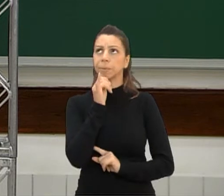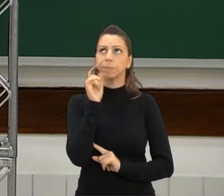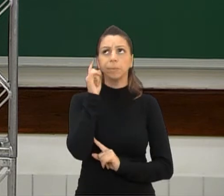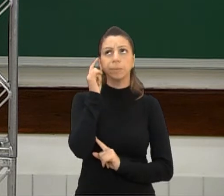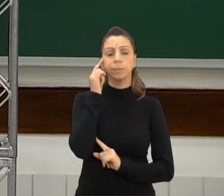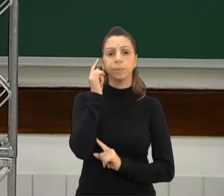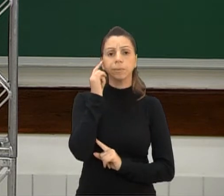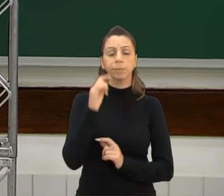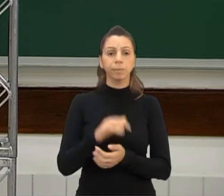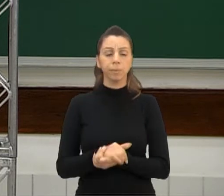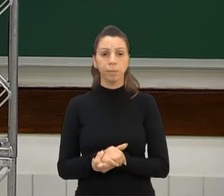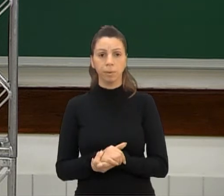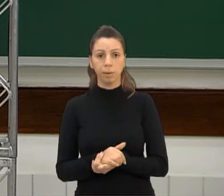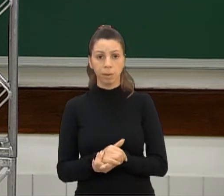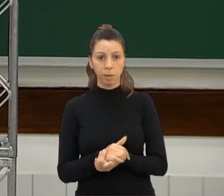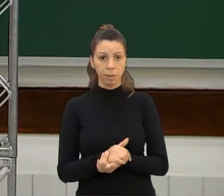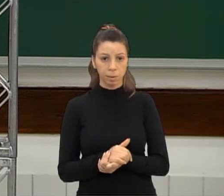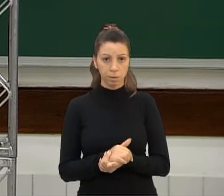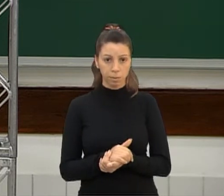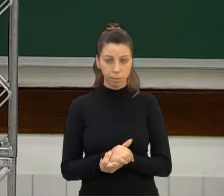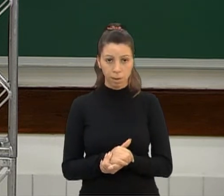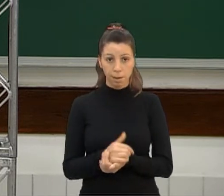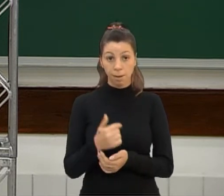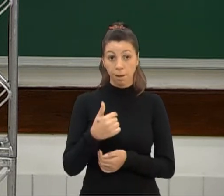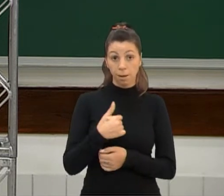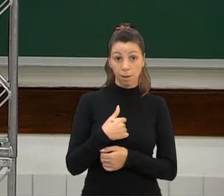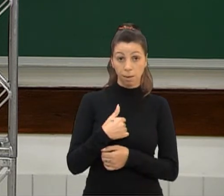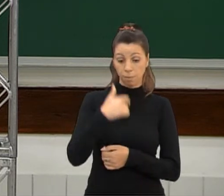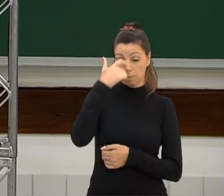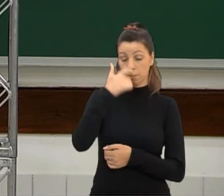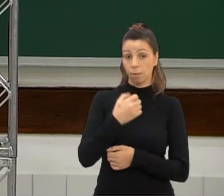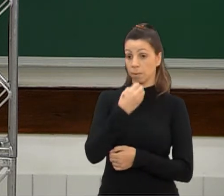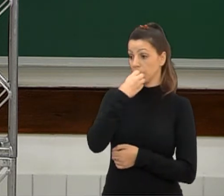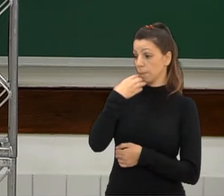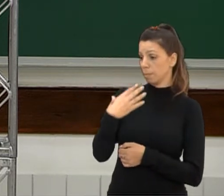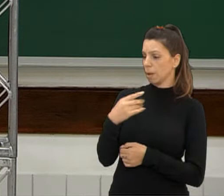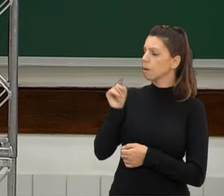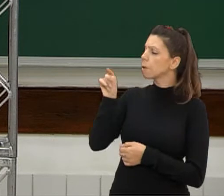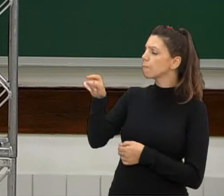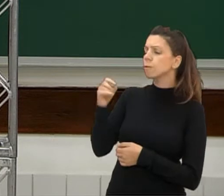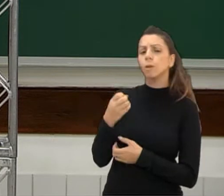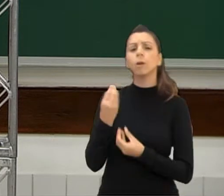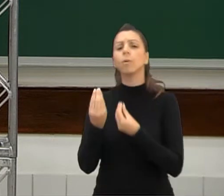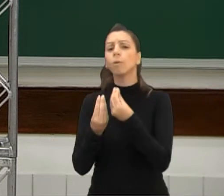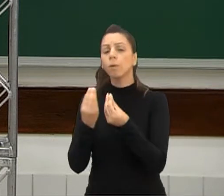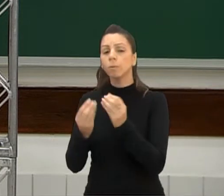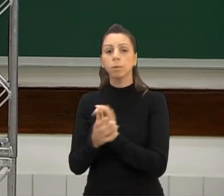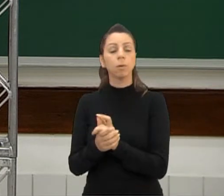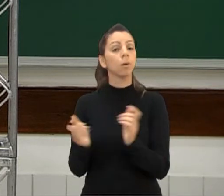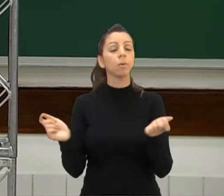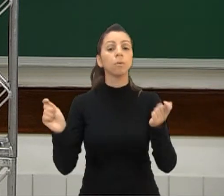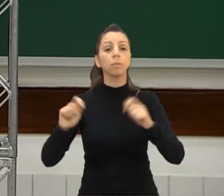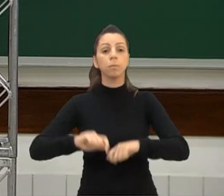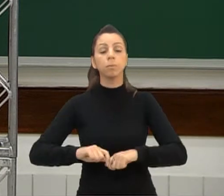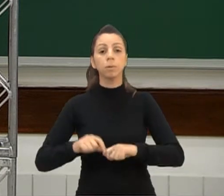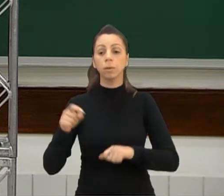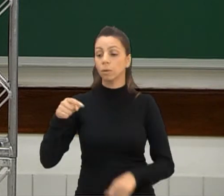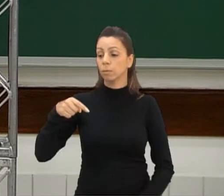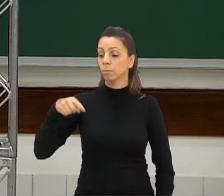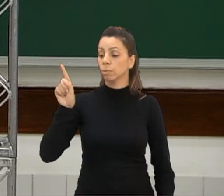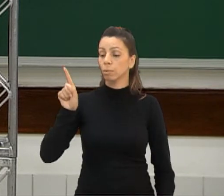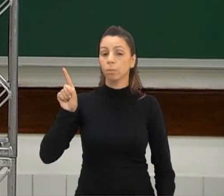eu estou bem como você. Estoy bien como ti, como tu, enfim, eu não preciso utilizar o